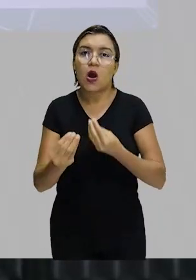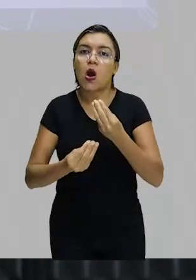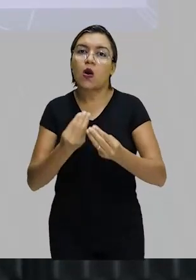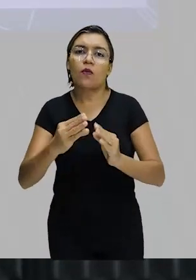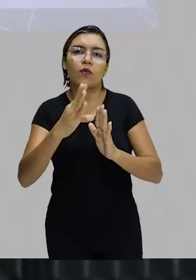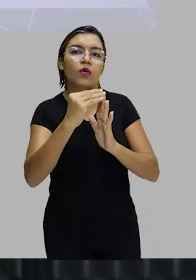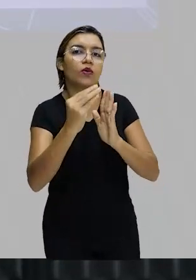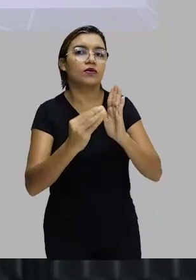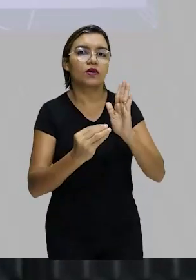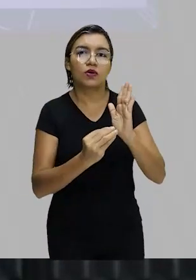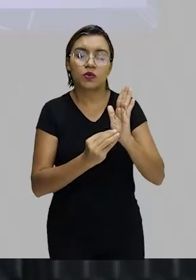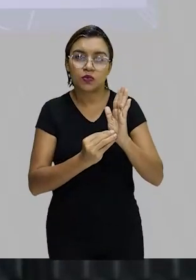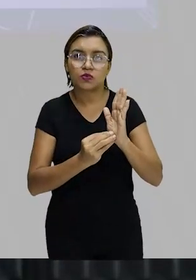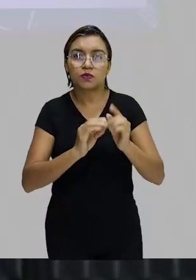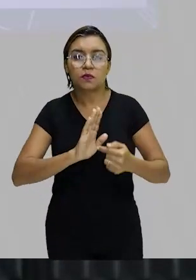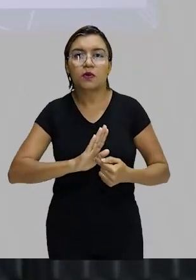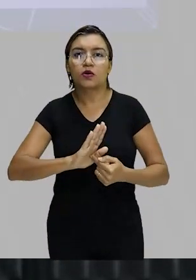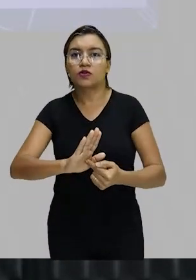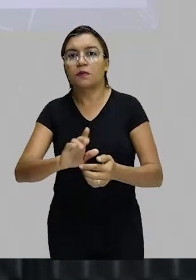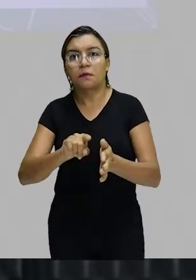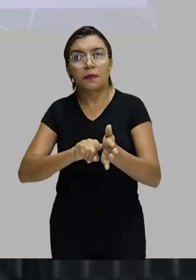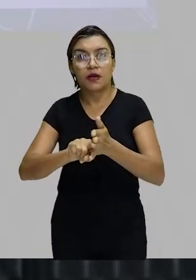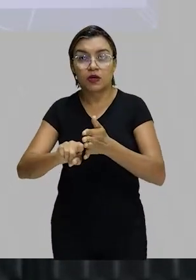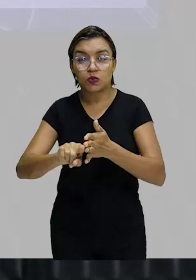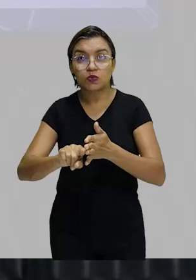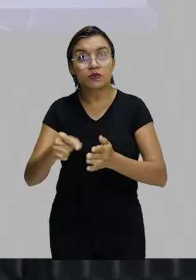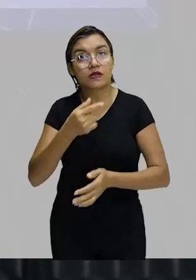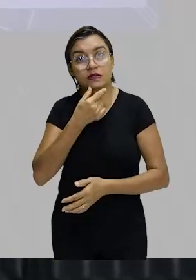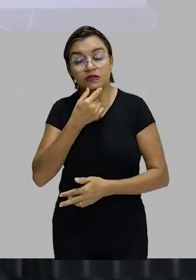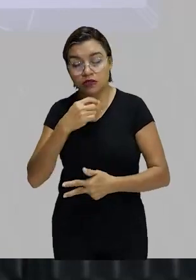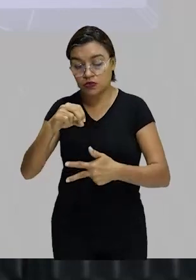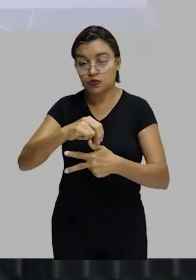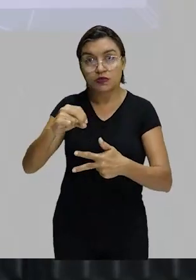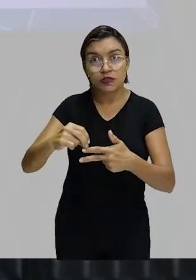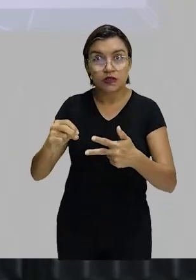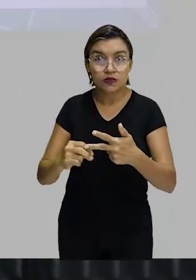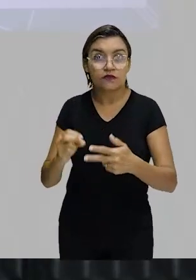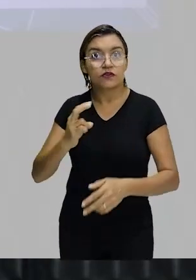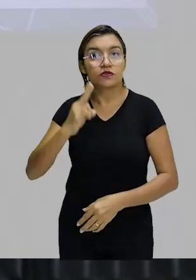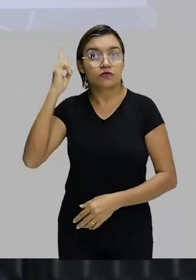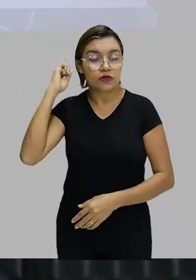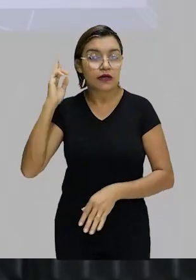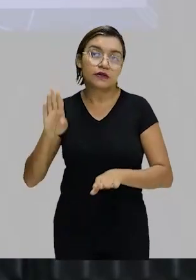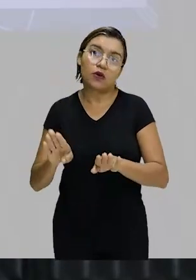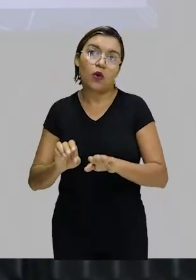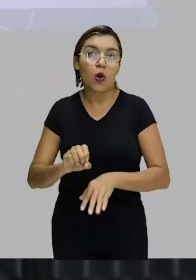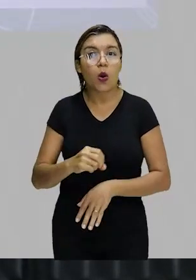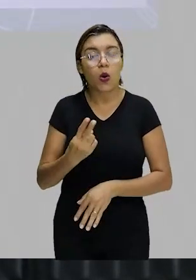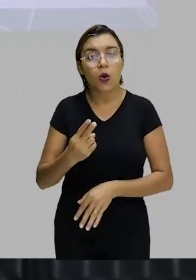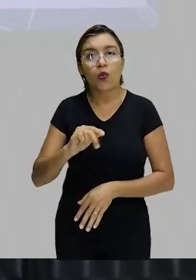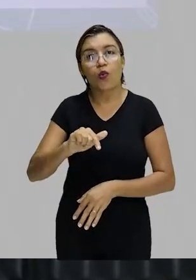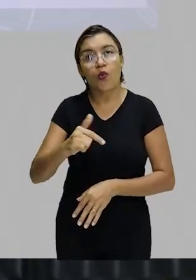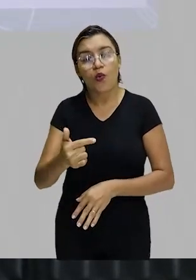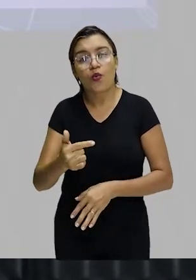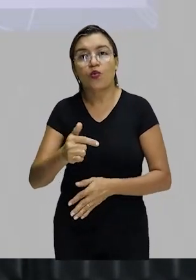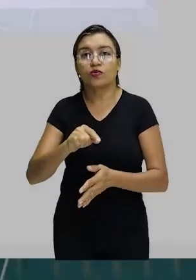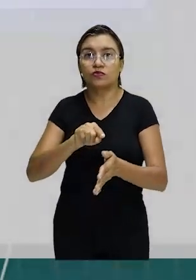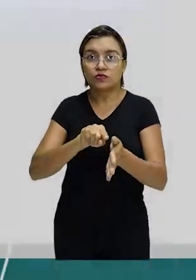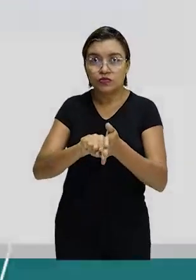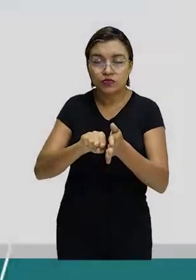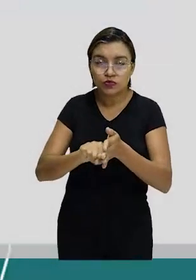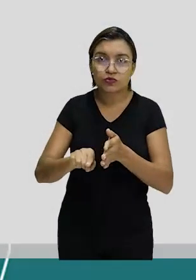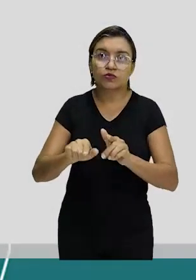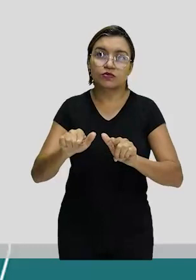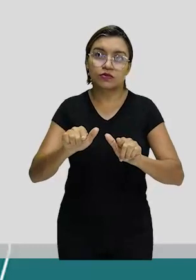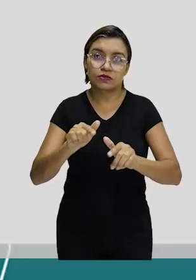por exemplo, em uma questão de inglês, no Enem, um vestibular, em algum exercício que você possa vir a desenvolver, tá